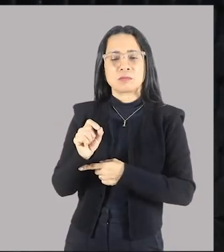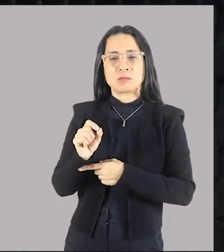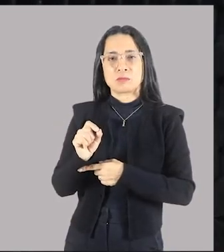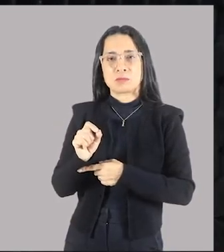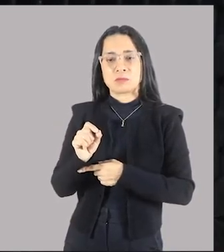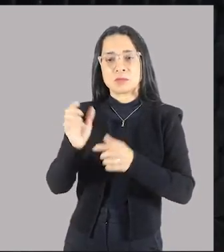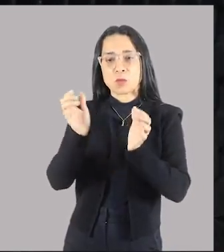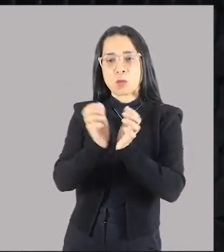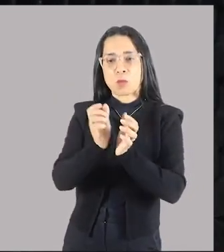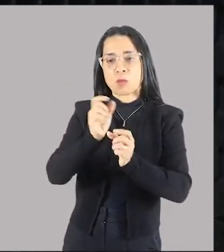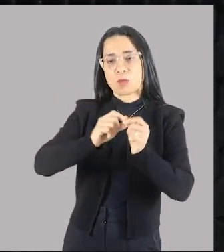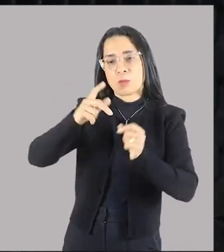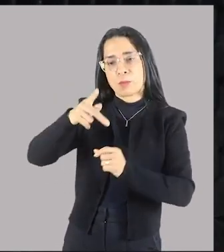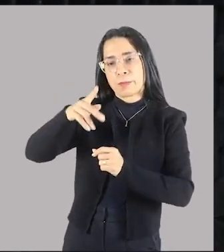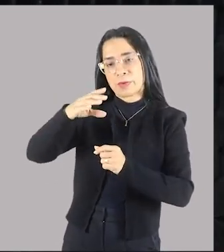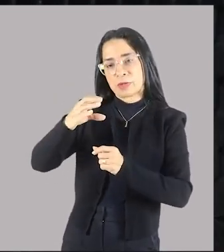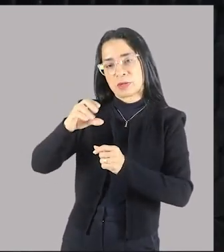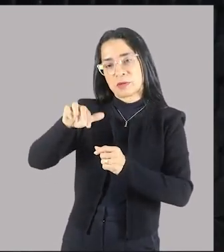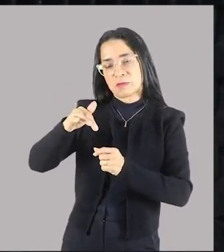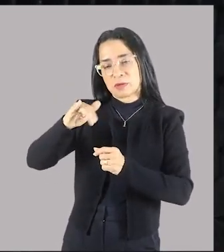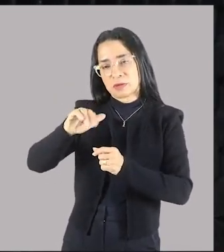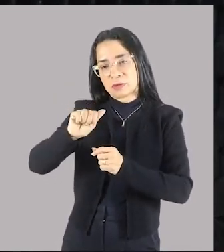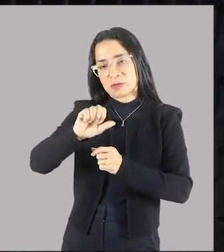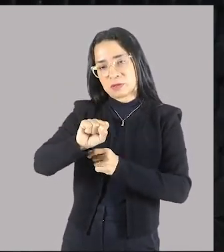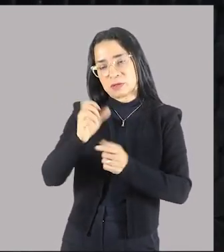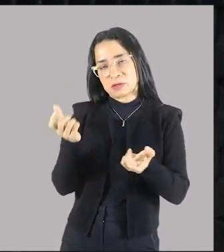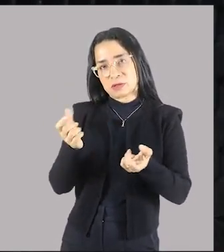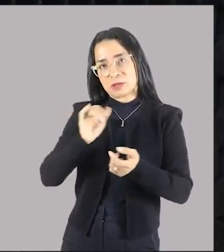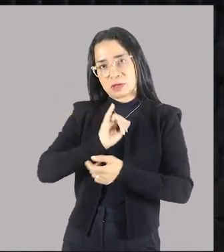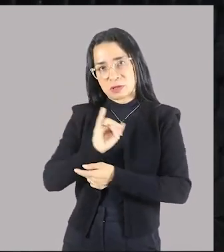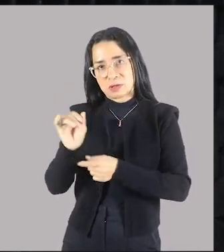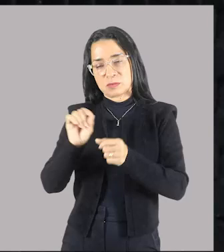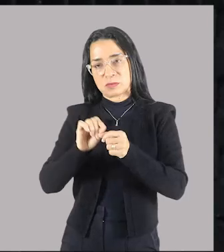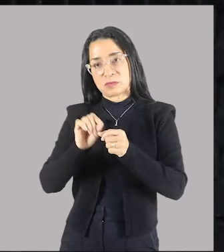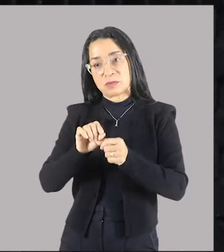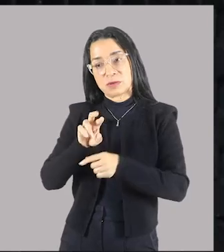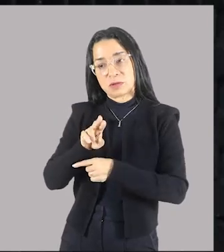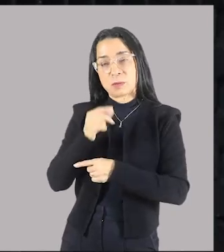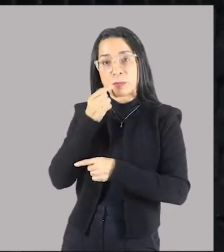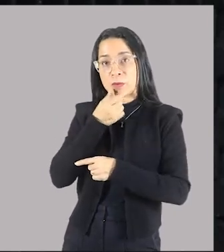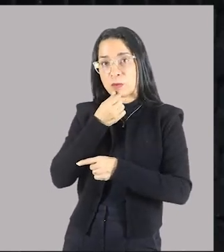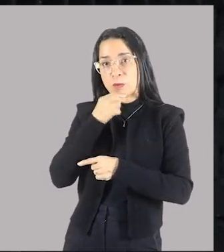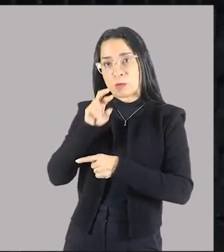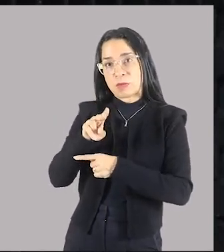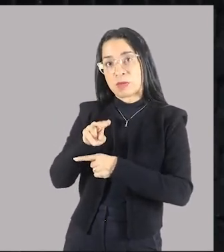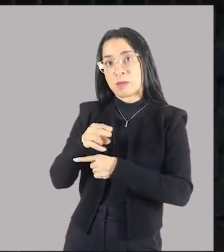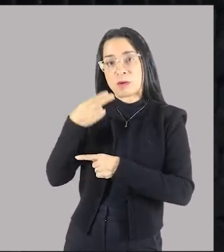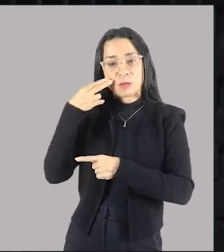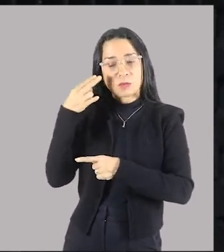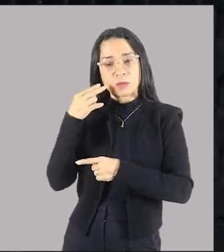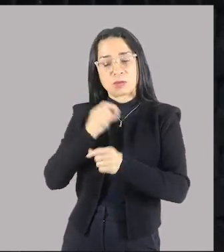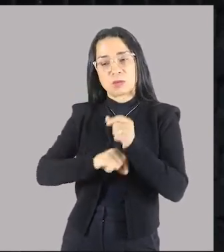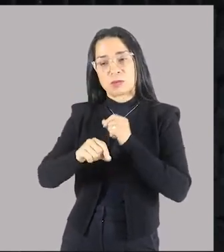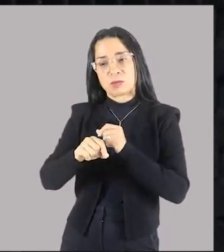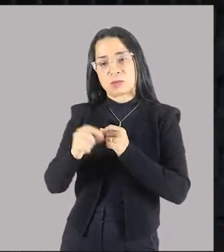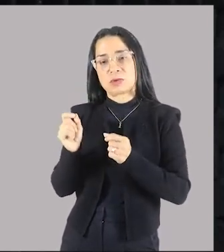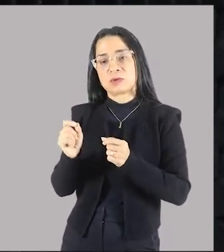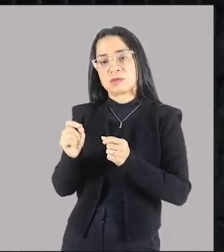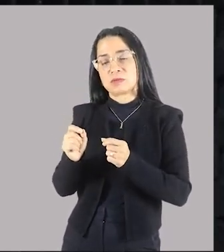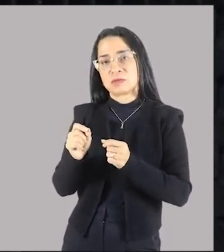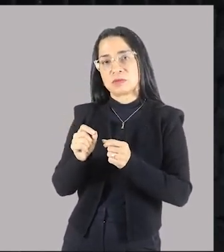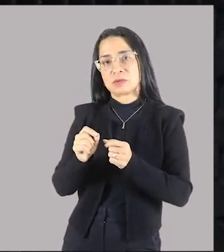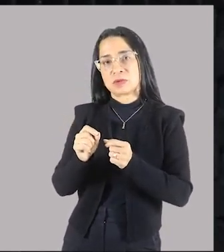Collor. O esquema PC Farias, Paulo César Farias, que foi tesoureiro da campanha de